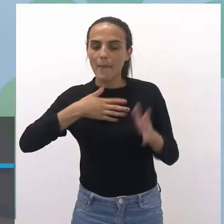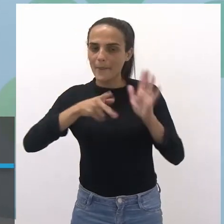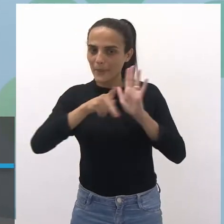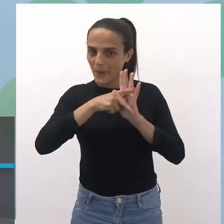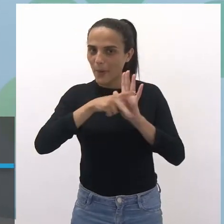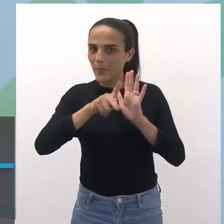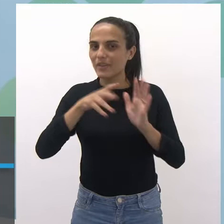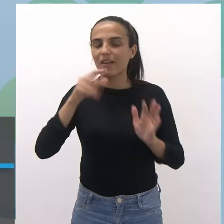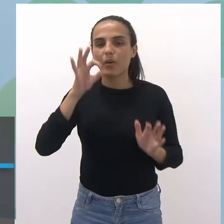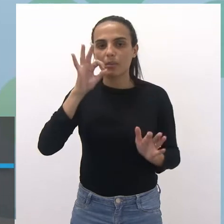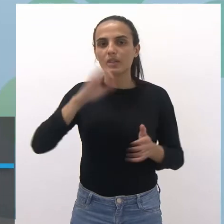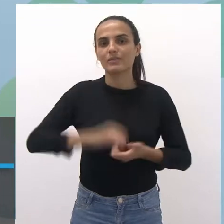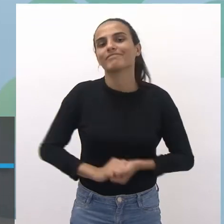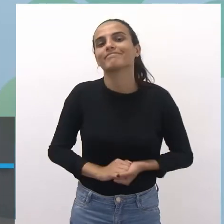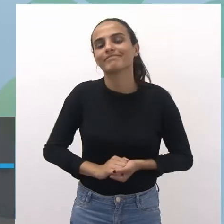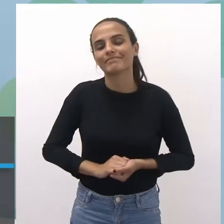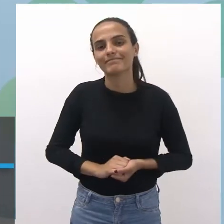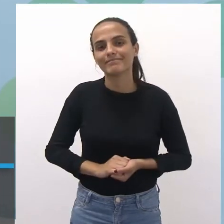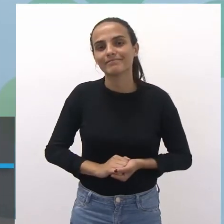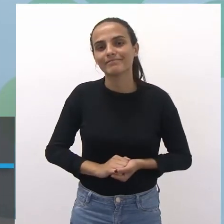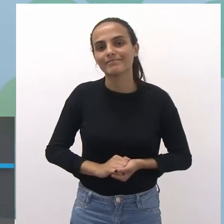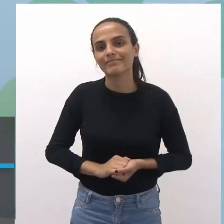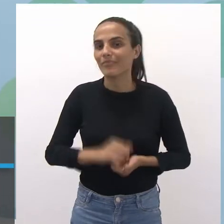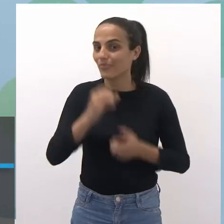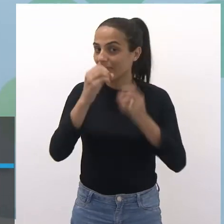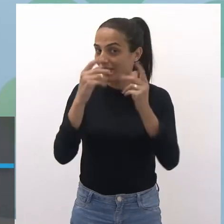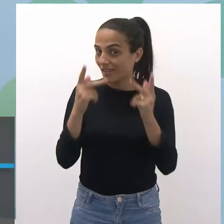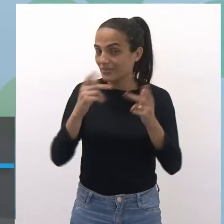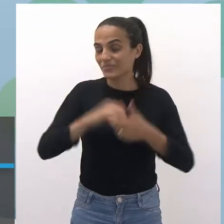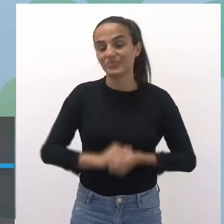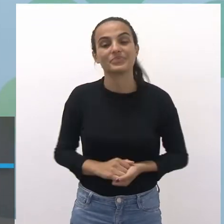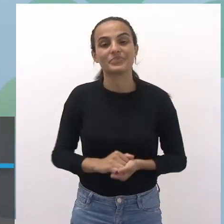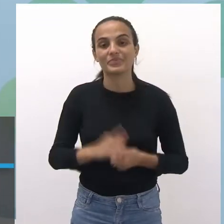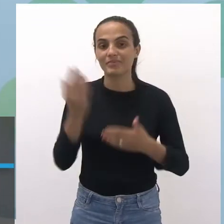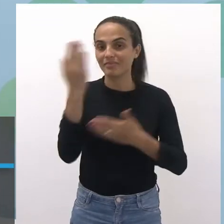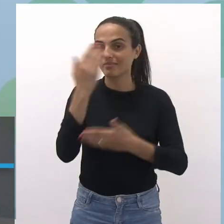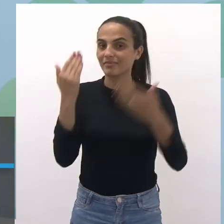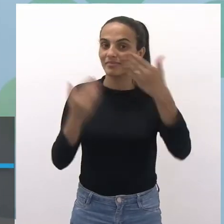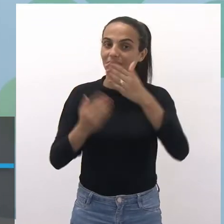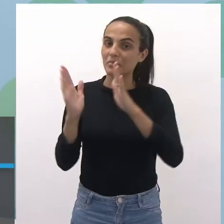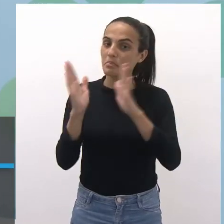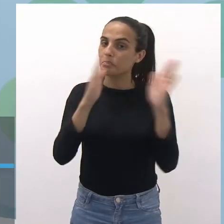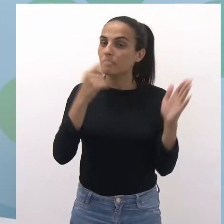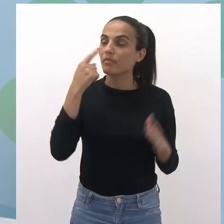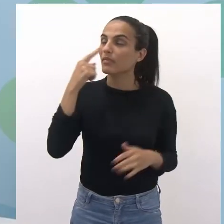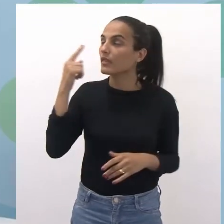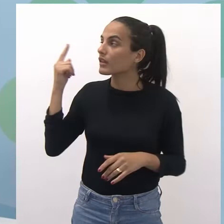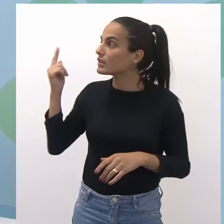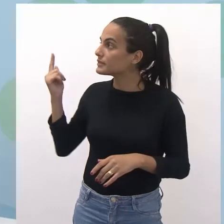criticidade sobre aquele objeto. Ok? Próximo slide, por favor.